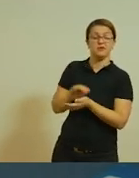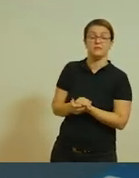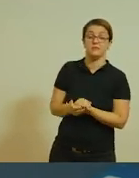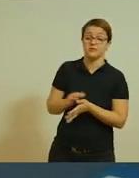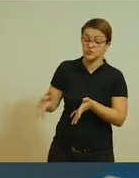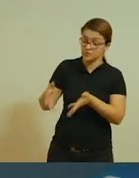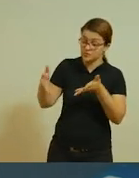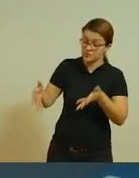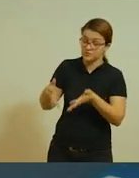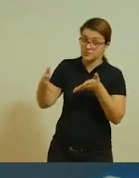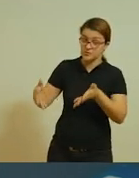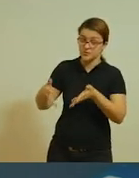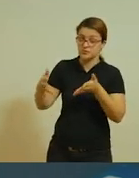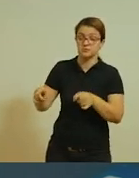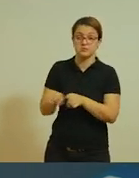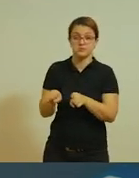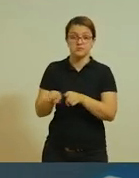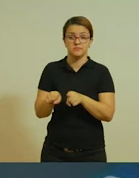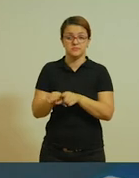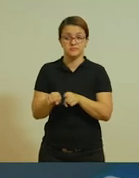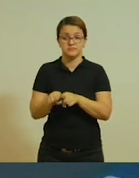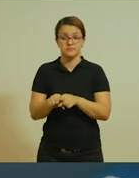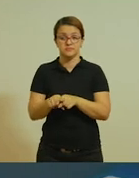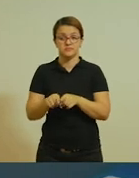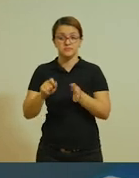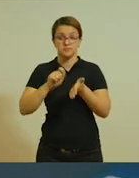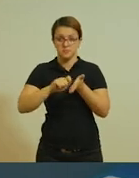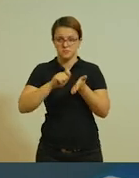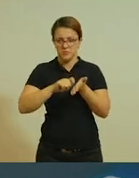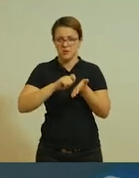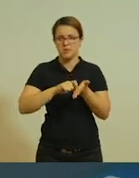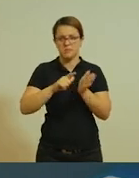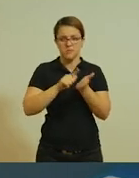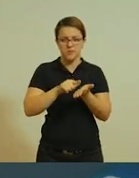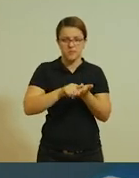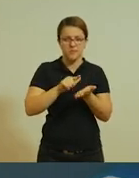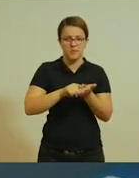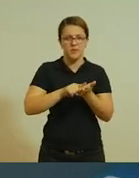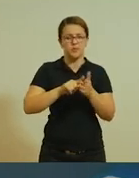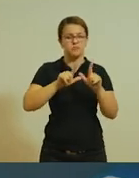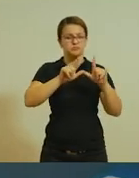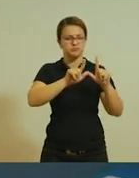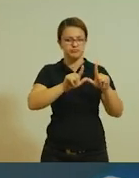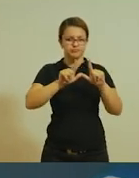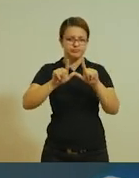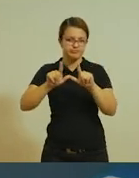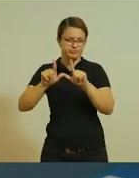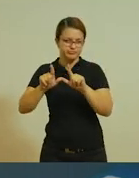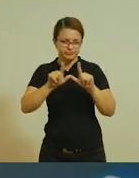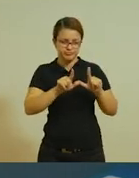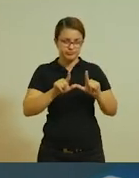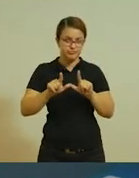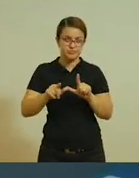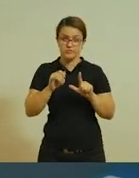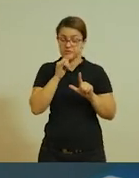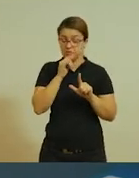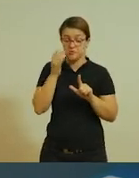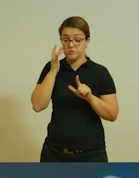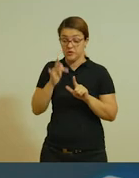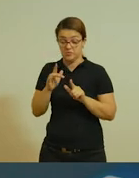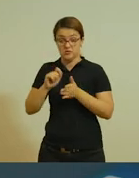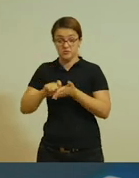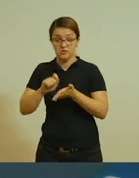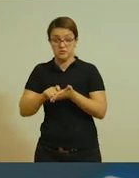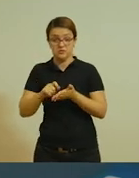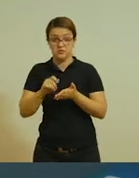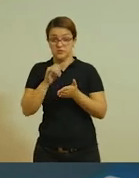nossa sugestão também, se for possível, fazer algumas cartinhas assim, de papel muito simples, já que ela não escreve. Quando falar o número